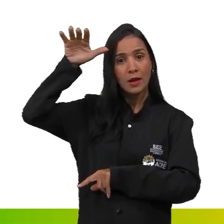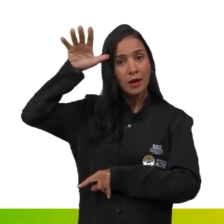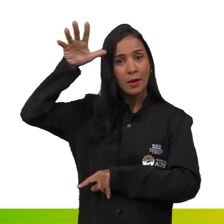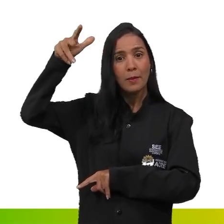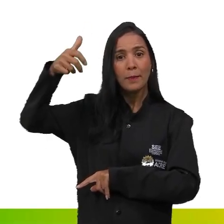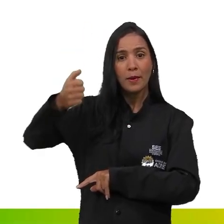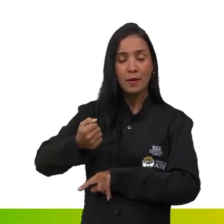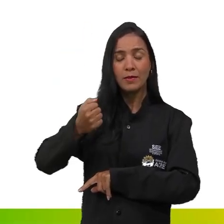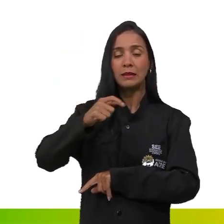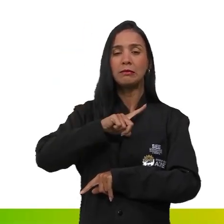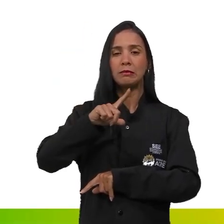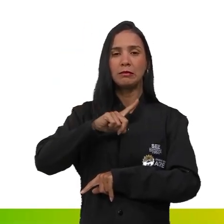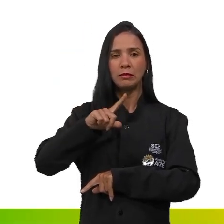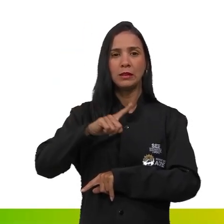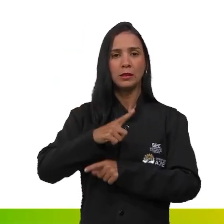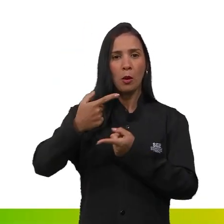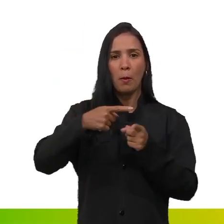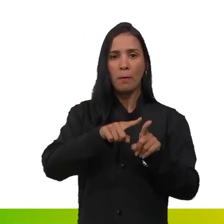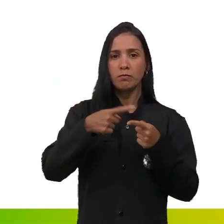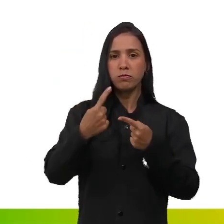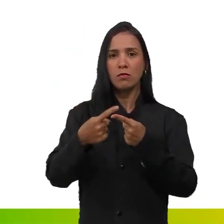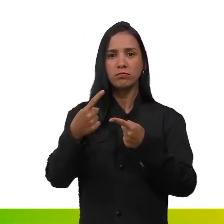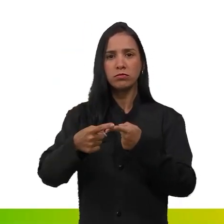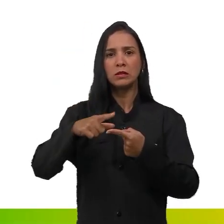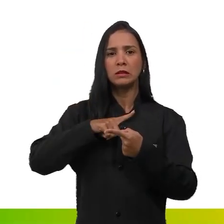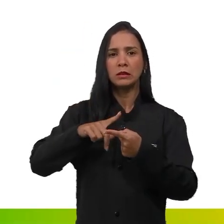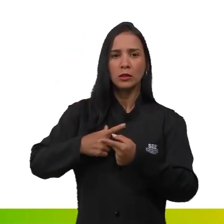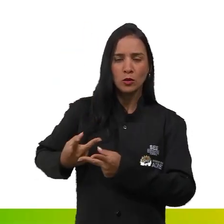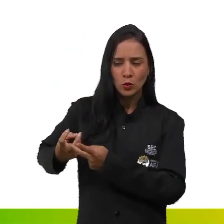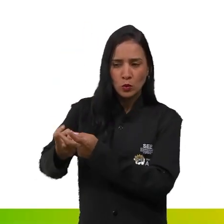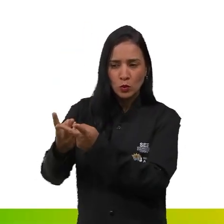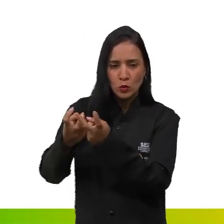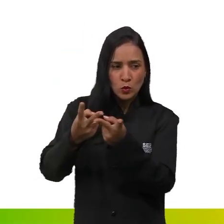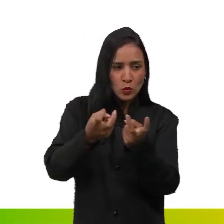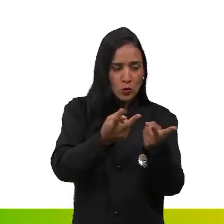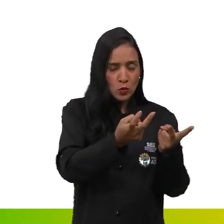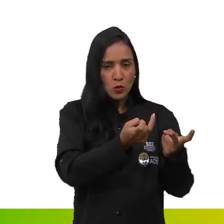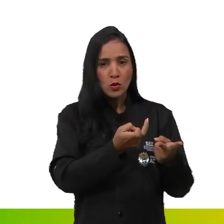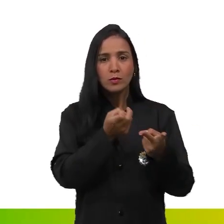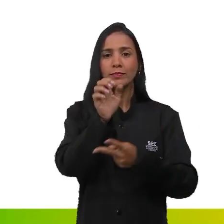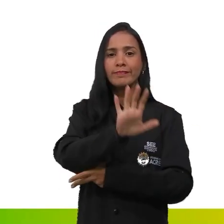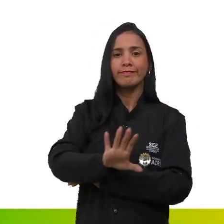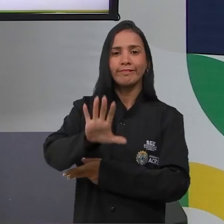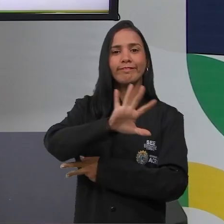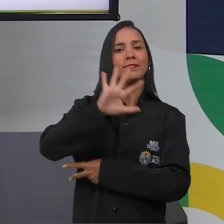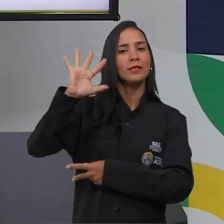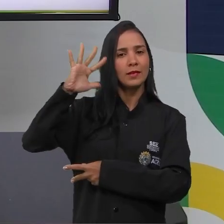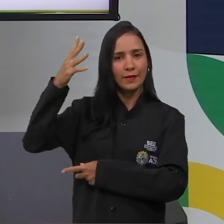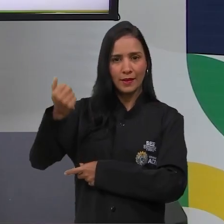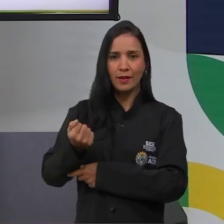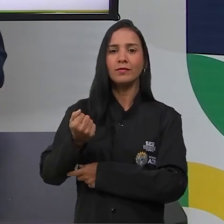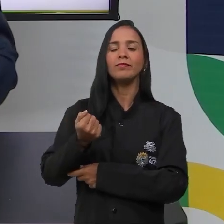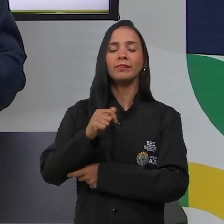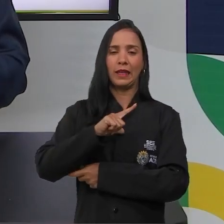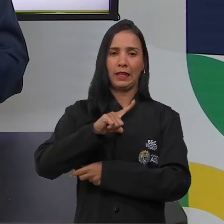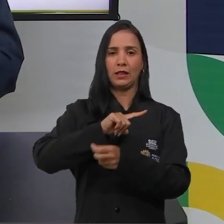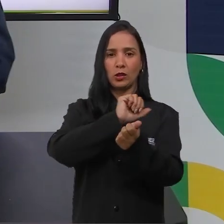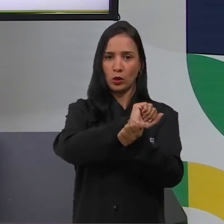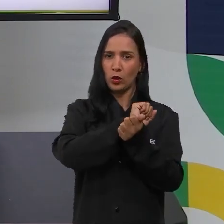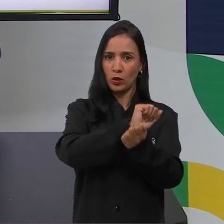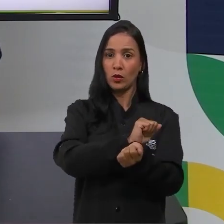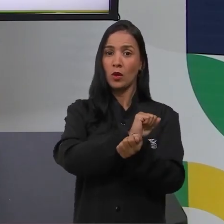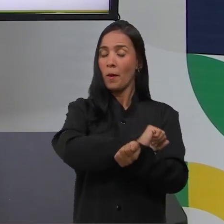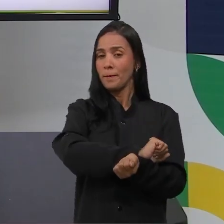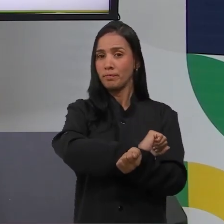exploração dos recursos naturais dessa região, mesmo após o fim da escravidão. Então, nós temos um